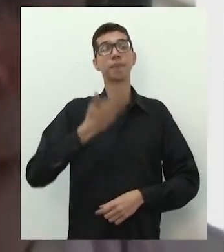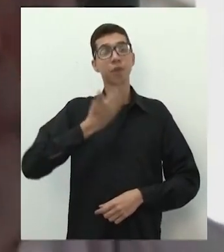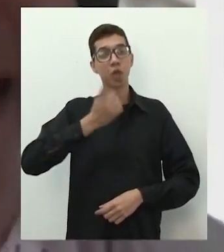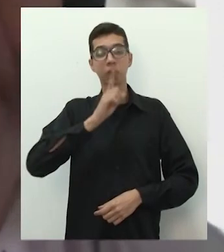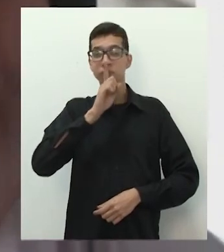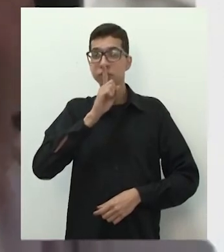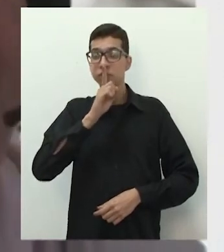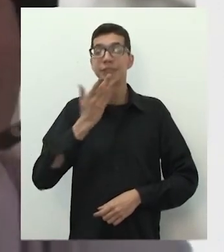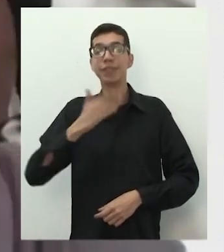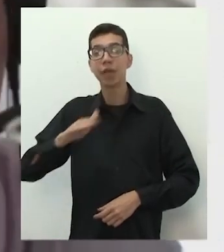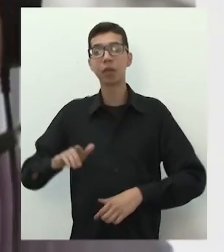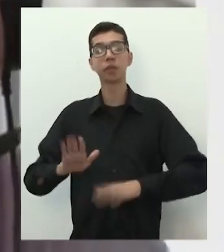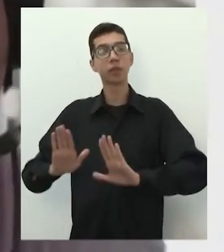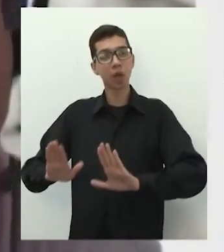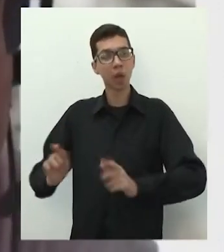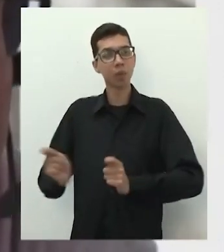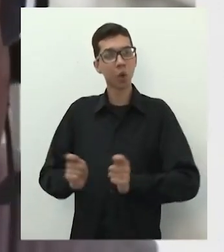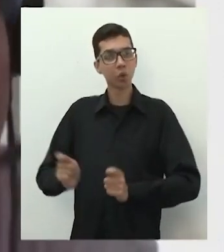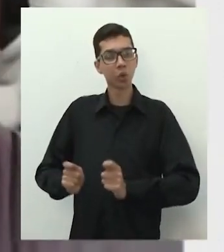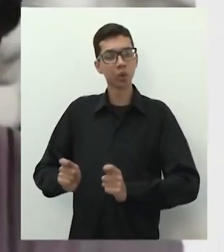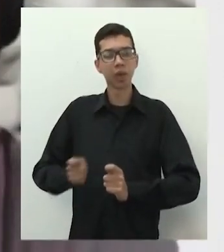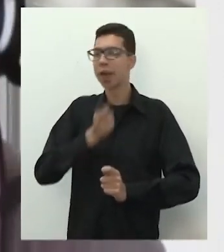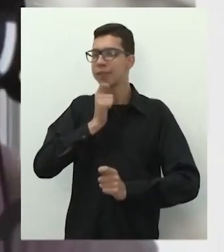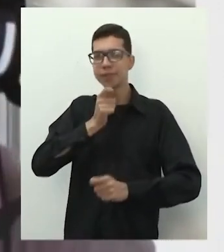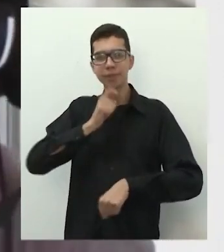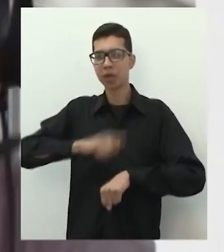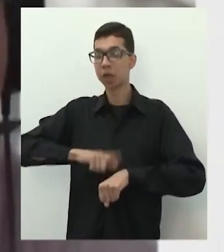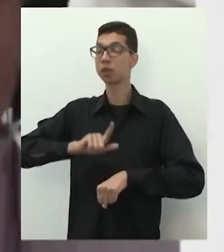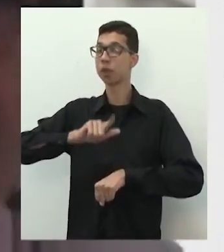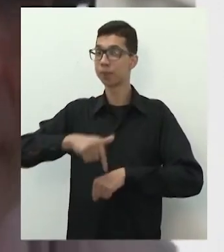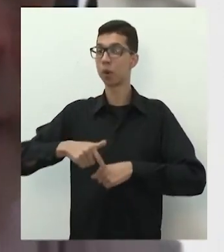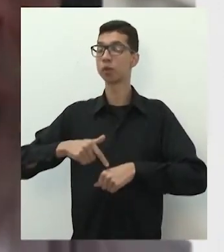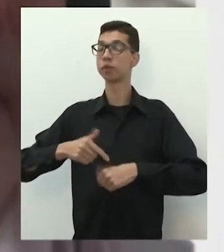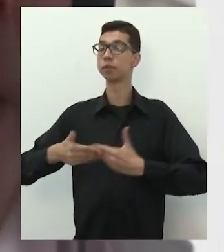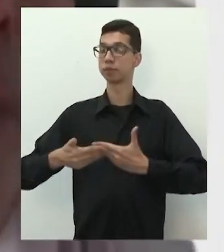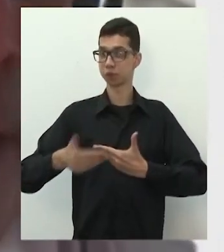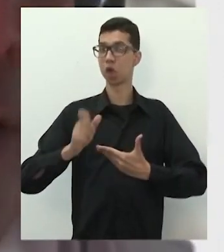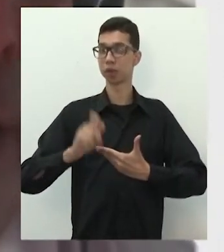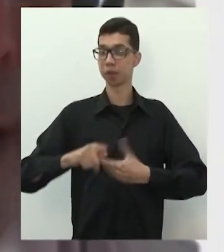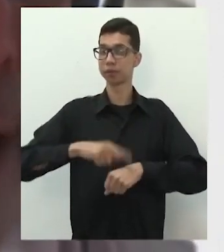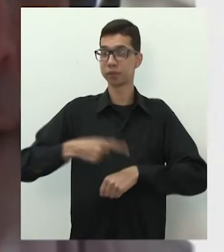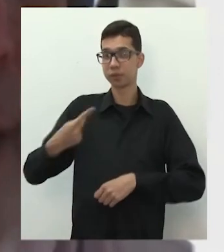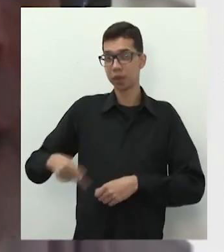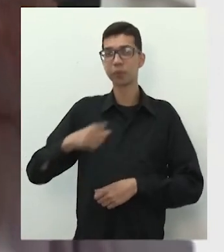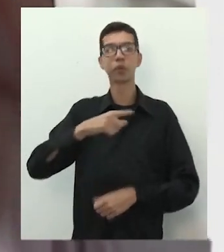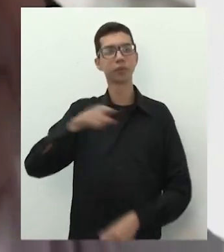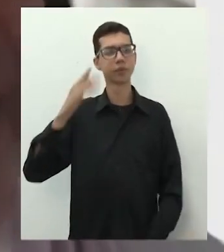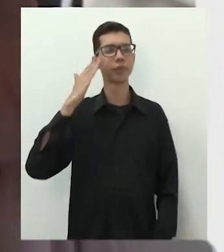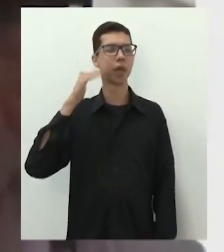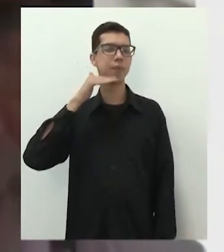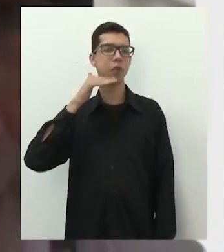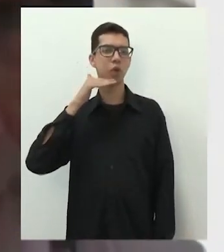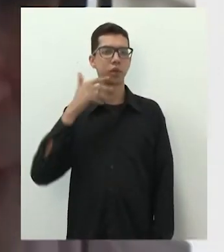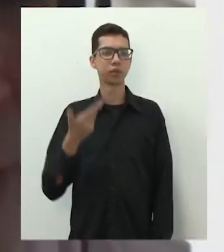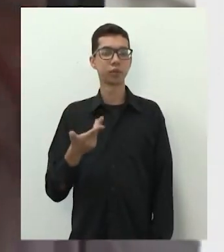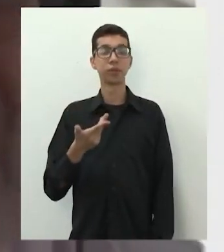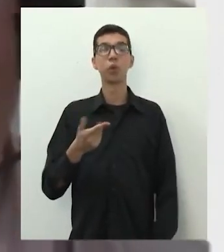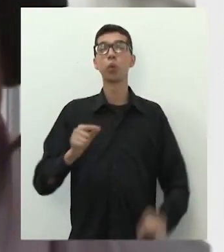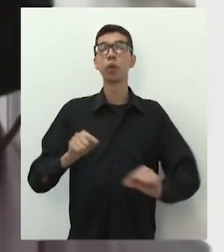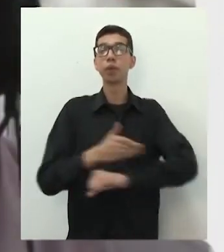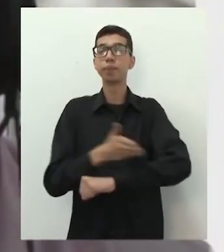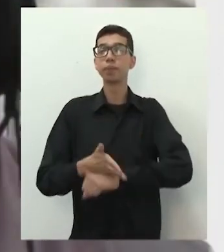tenho um conflito de interesse. Eu sou um médico de adolescentes. Eu não vejo mais ninguém menos de 10 anos na minha vida. Eu só atendo,